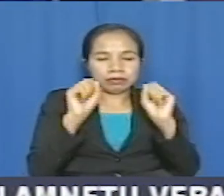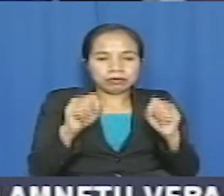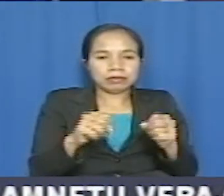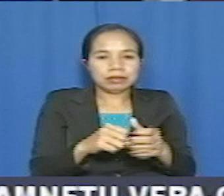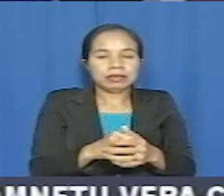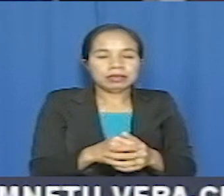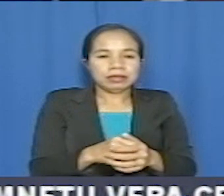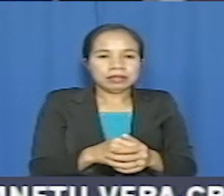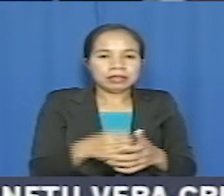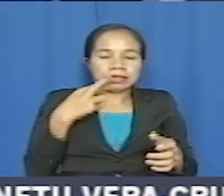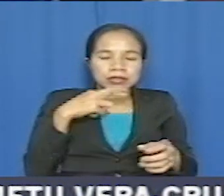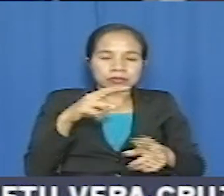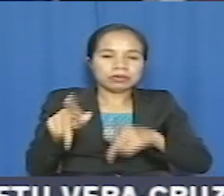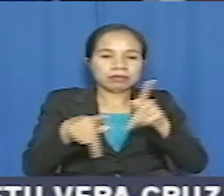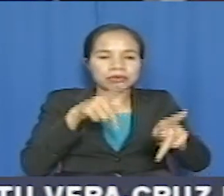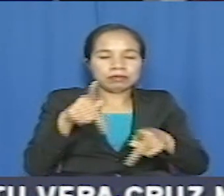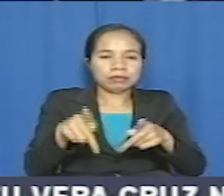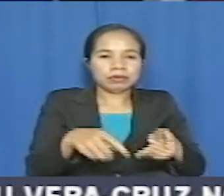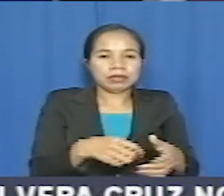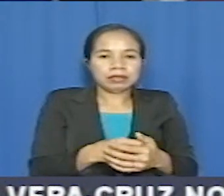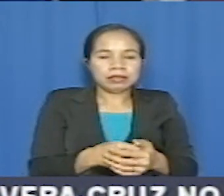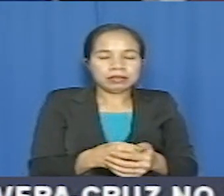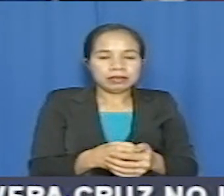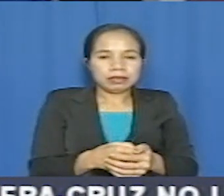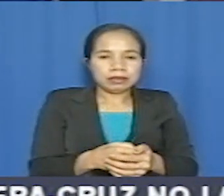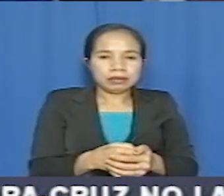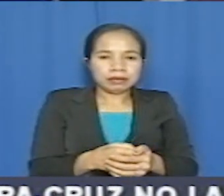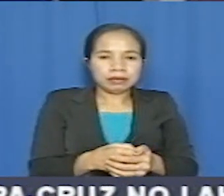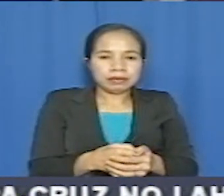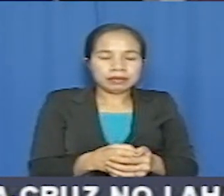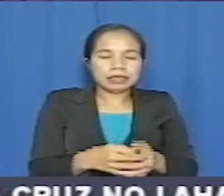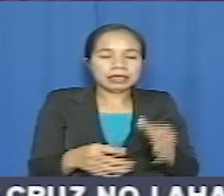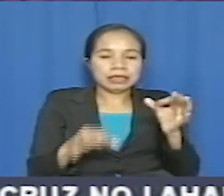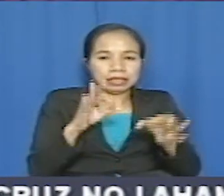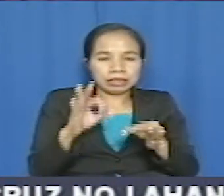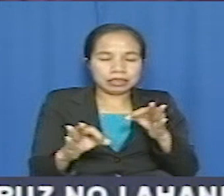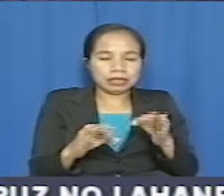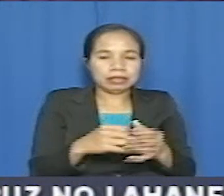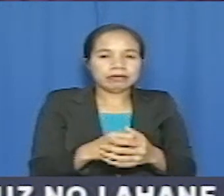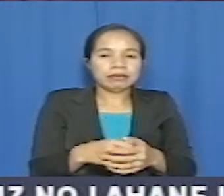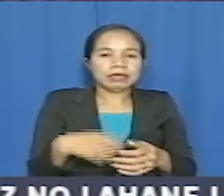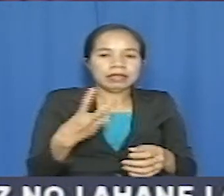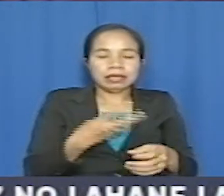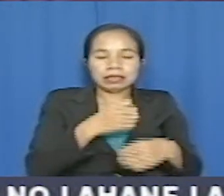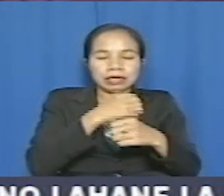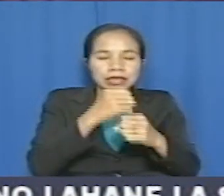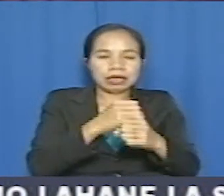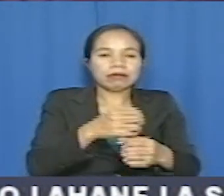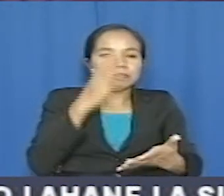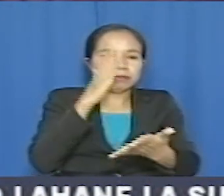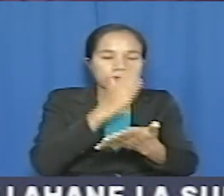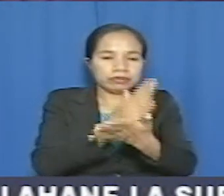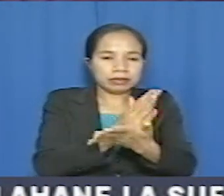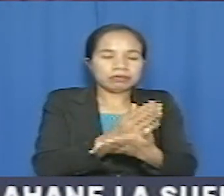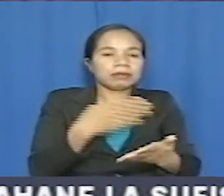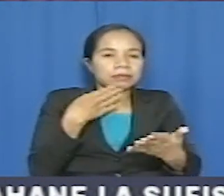ne komunidade ne em bamora mar si. Mas se kari dian itala halo prevenção dia.